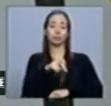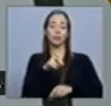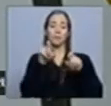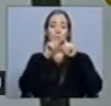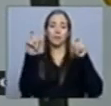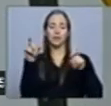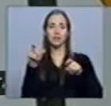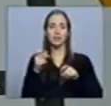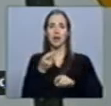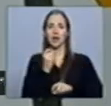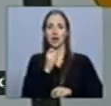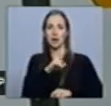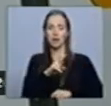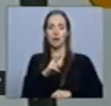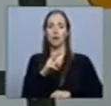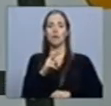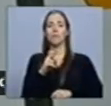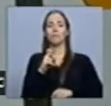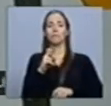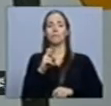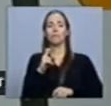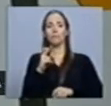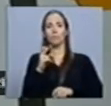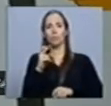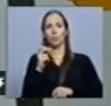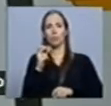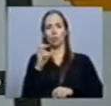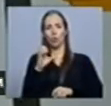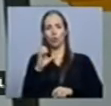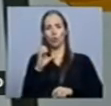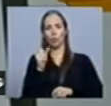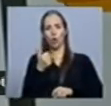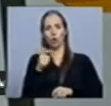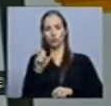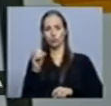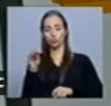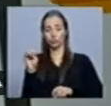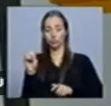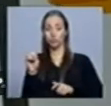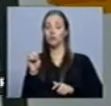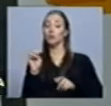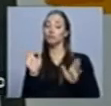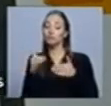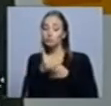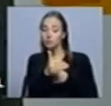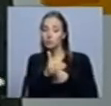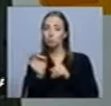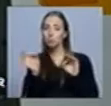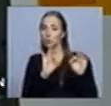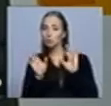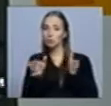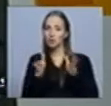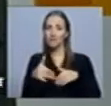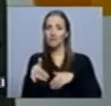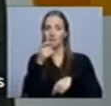e os kits Comfort Kit, que de facto já estão neste momento a ser testados e vão ser comercializados em